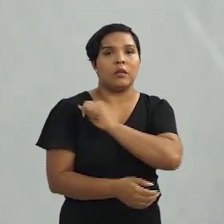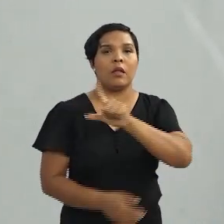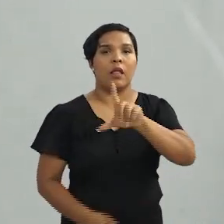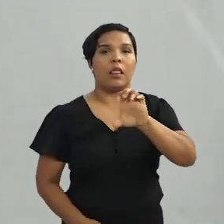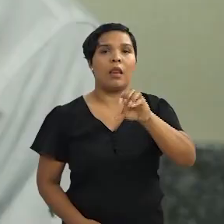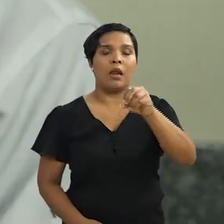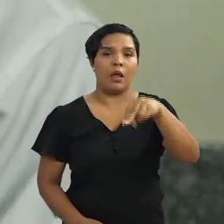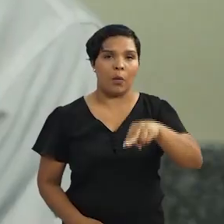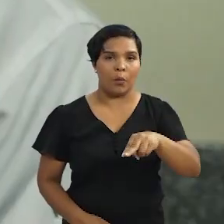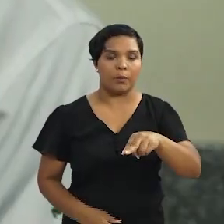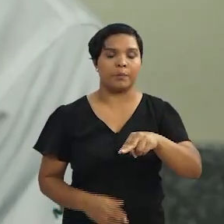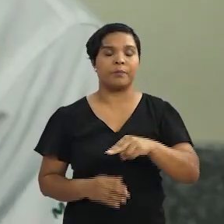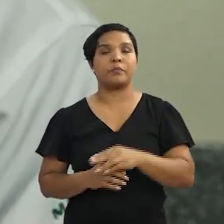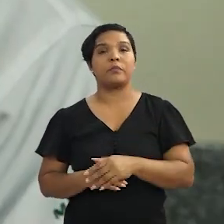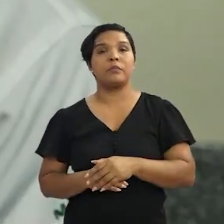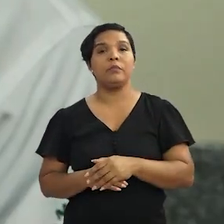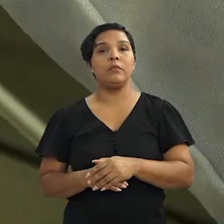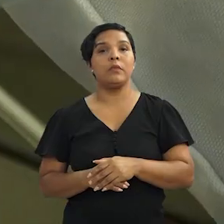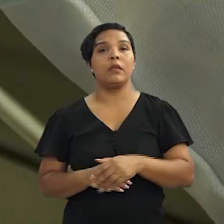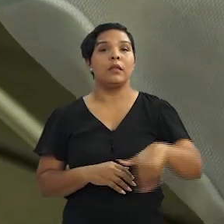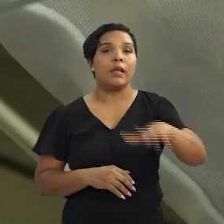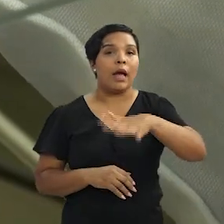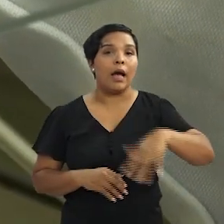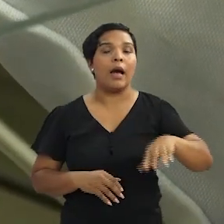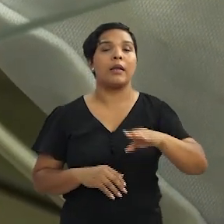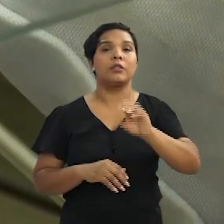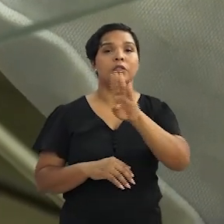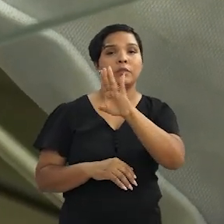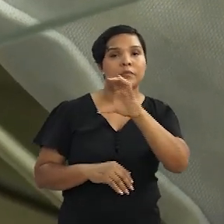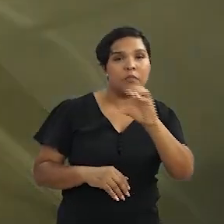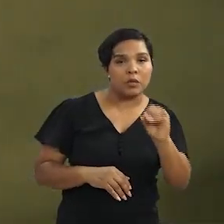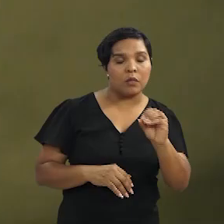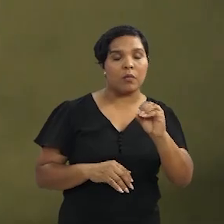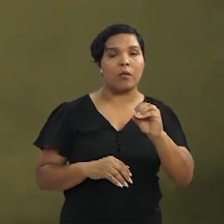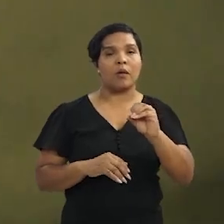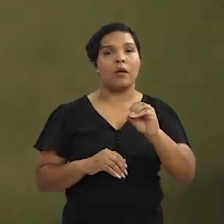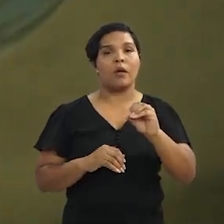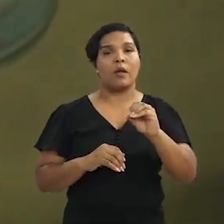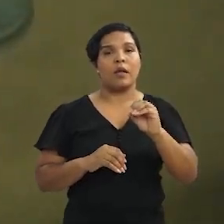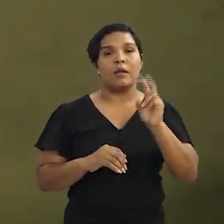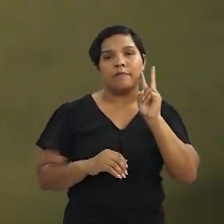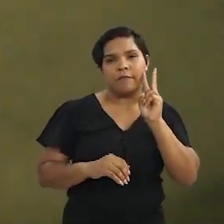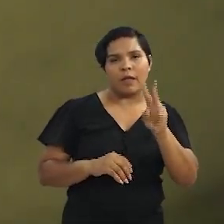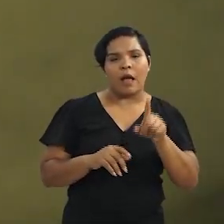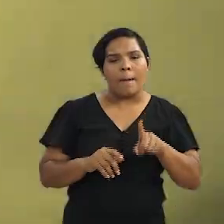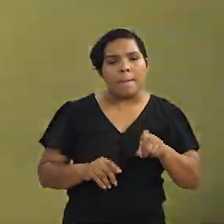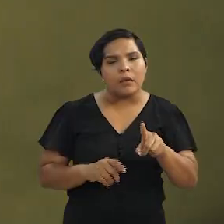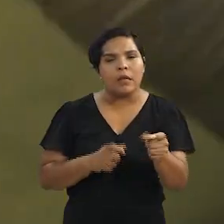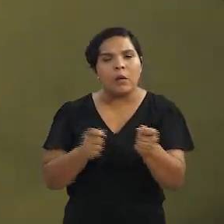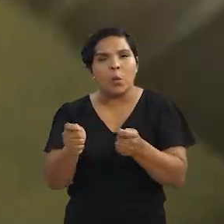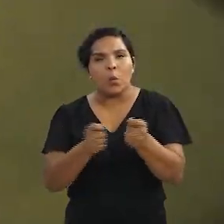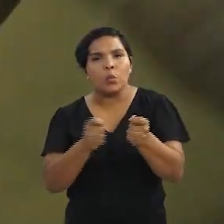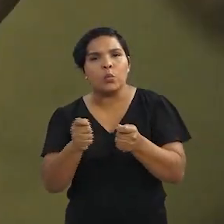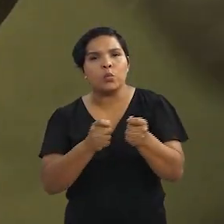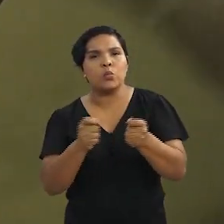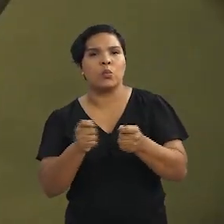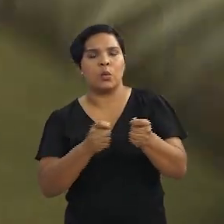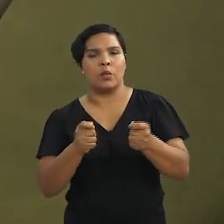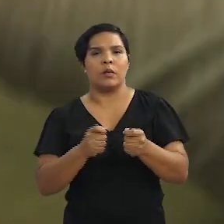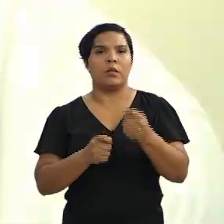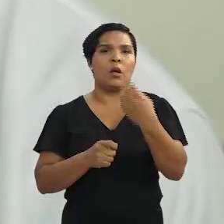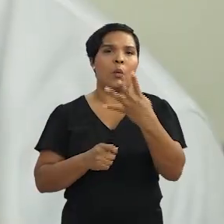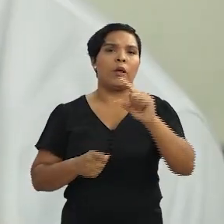mestrado da UFESA, Leon Denner. No laboratório de microbiologia veterinária, ele verifica a substância no controle de